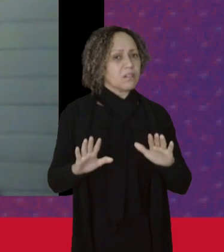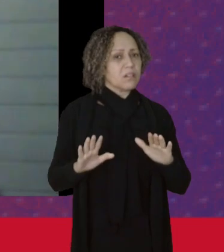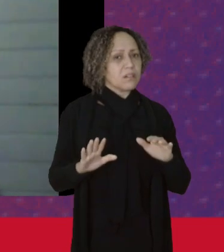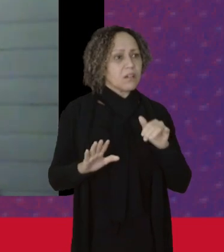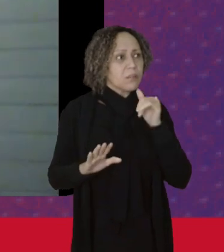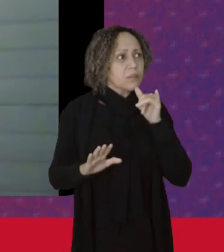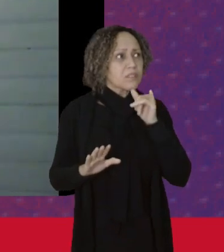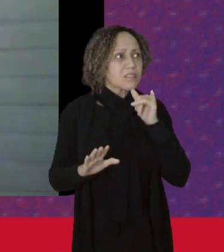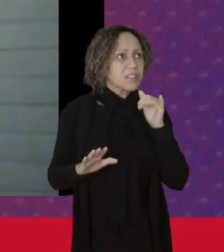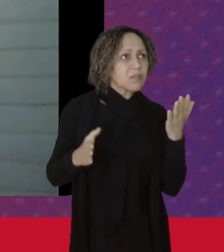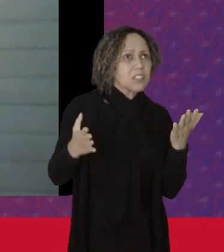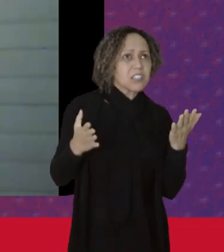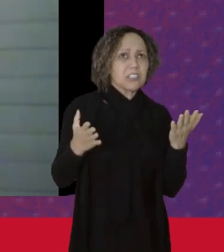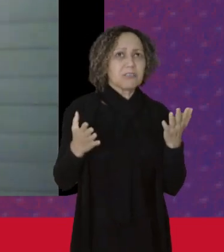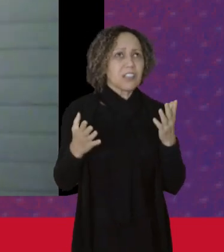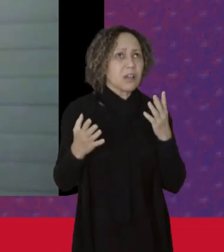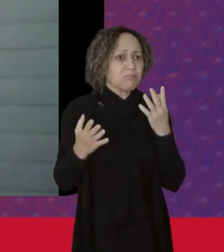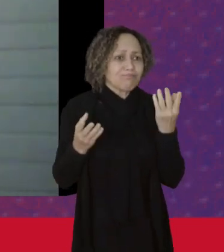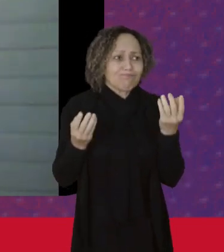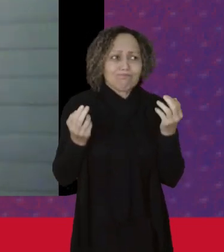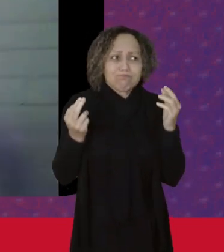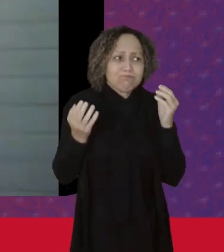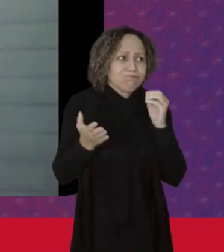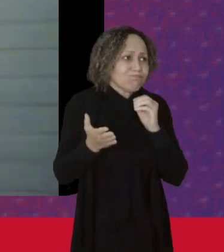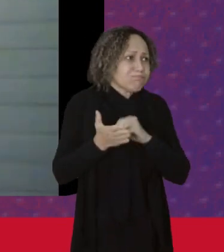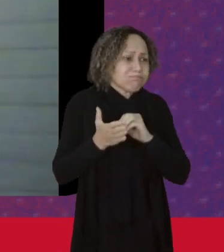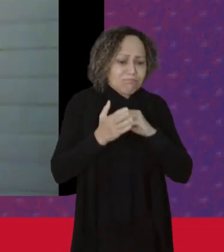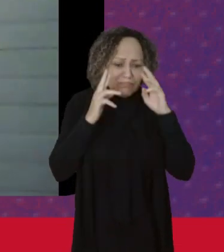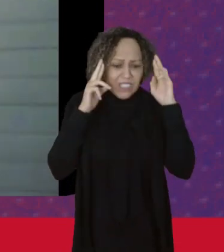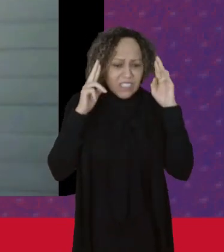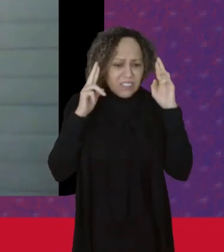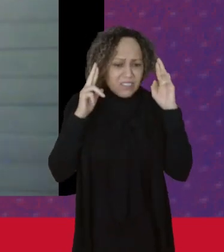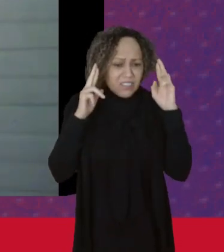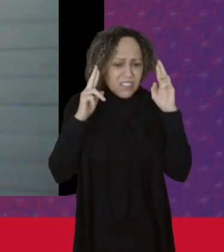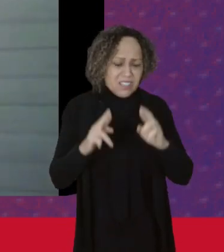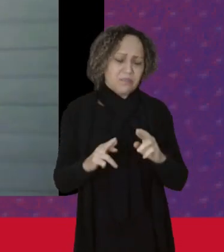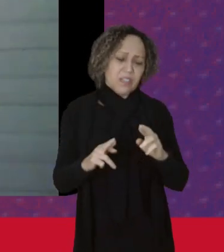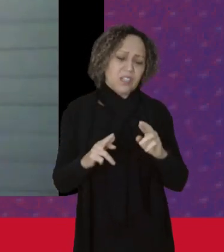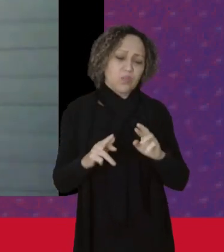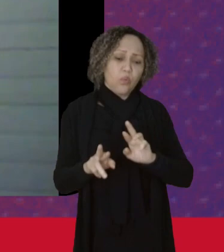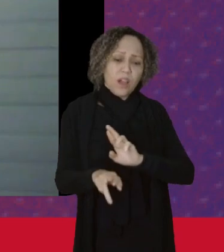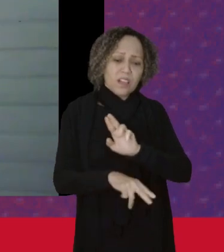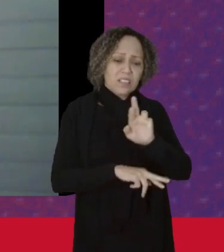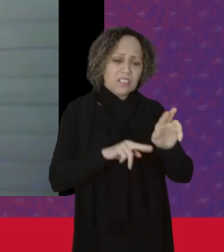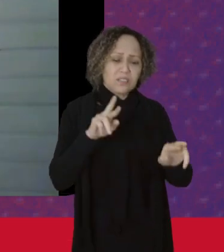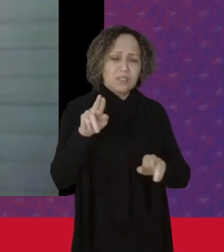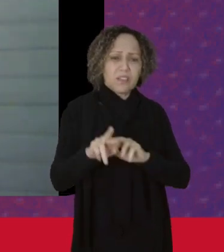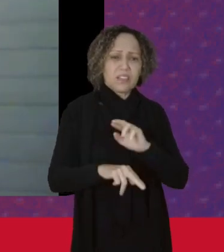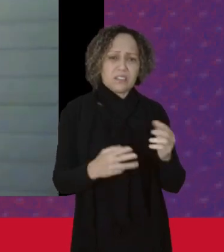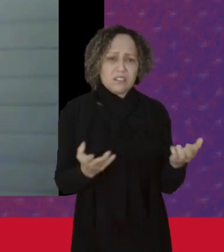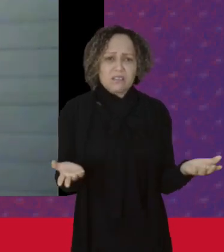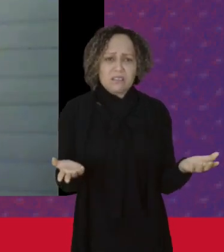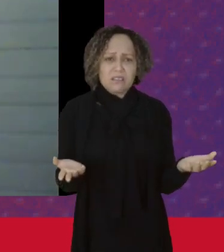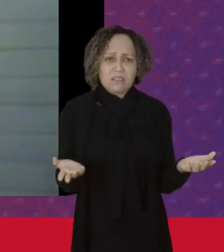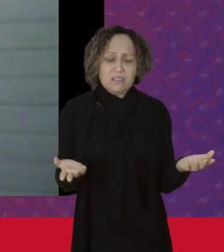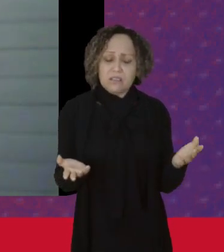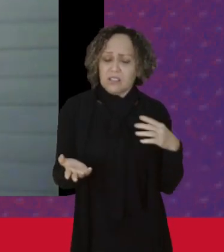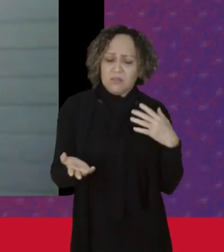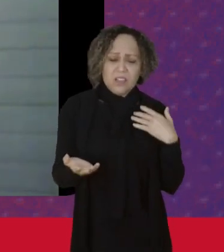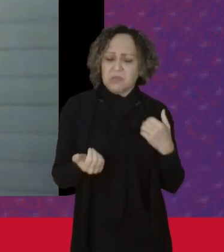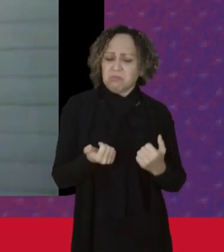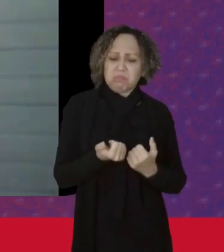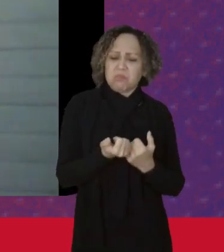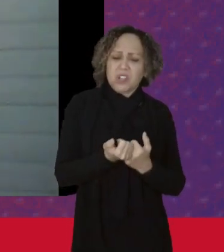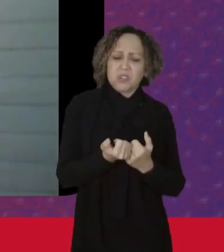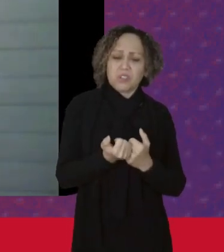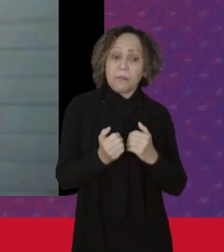essas diferenças. E ao anular, a gente não não contribui para que o acesso